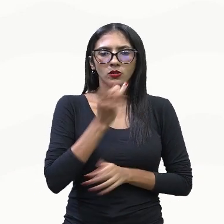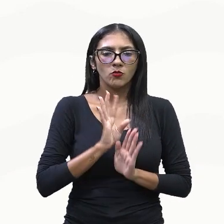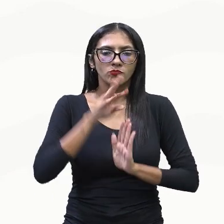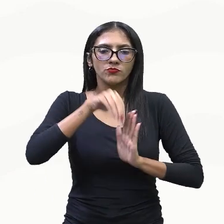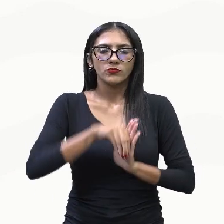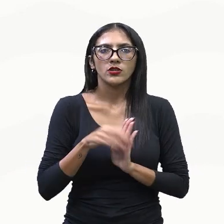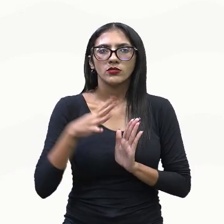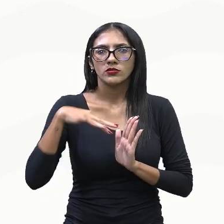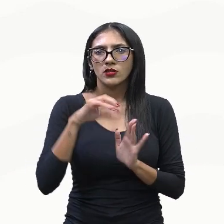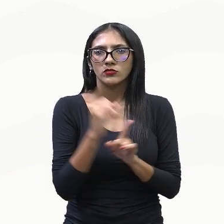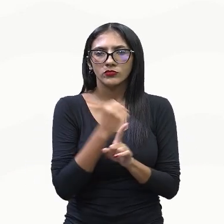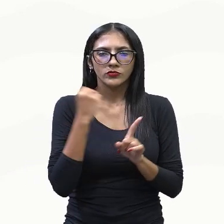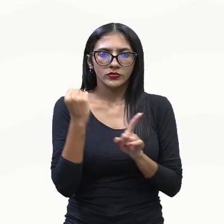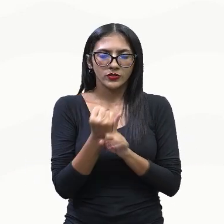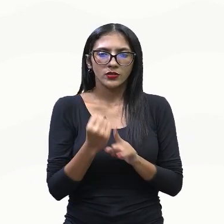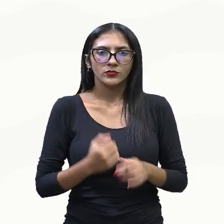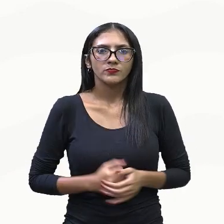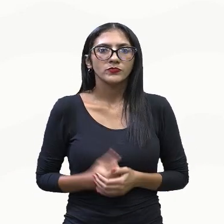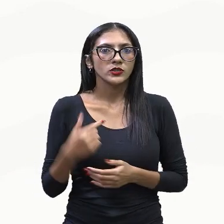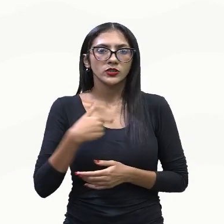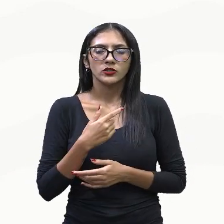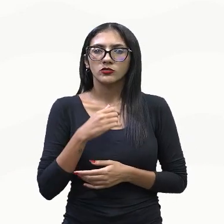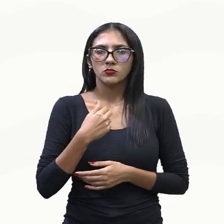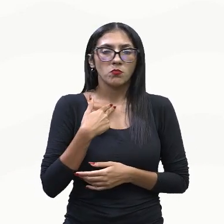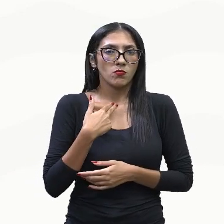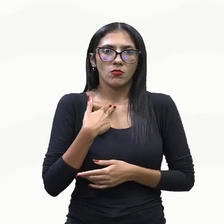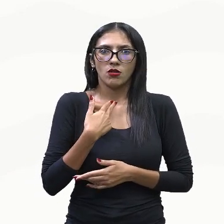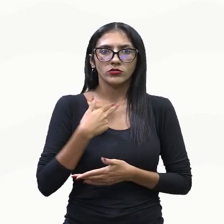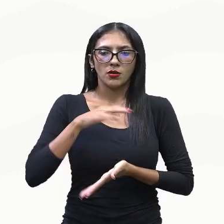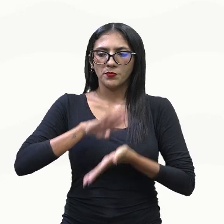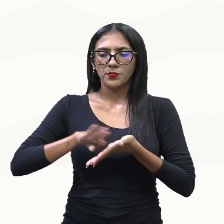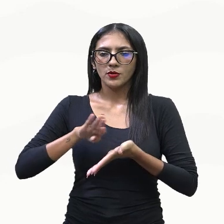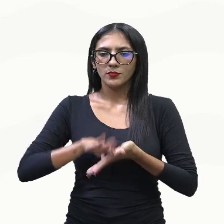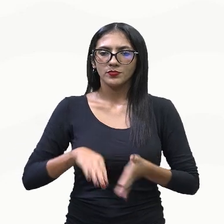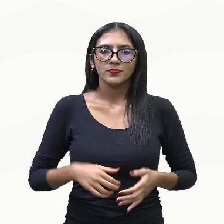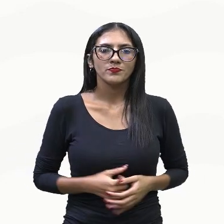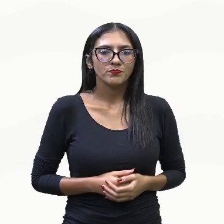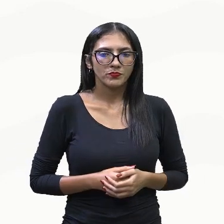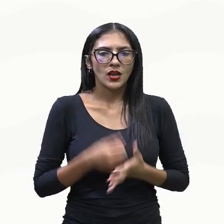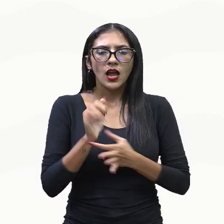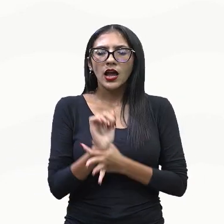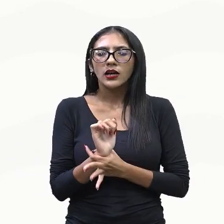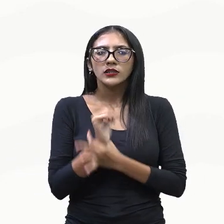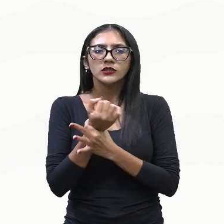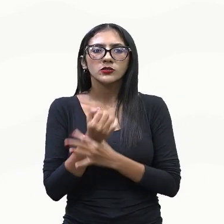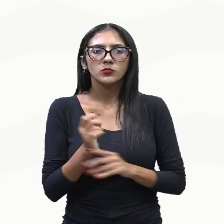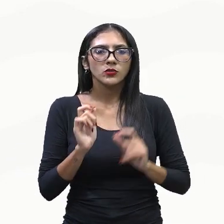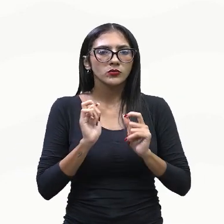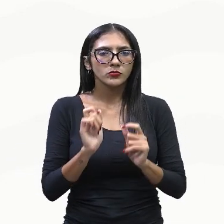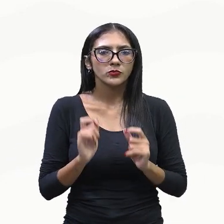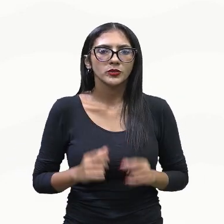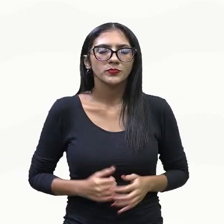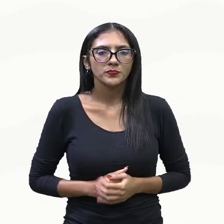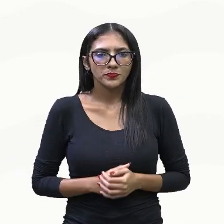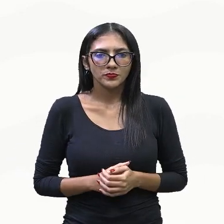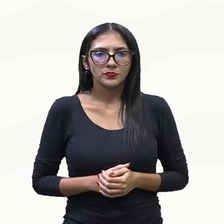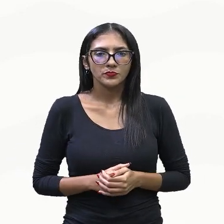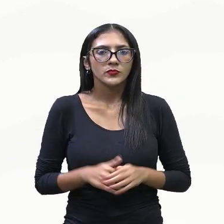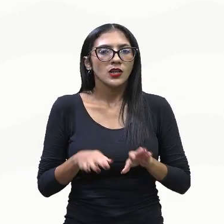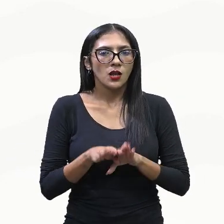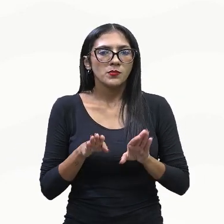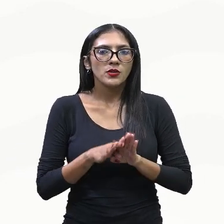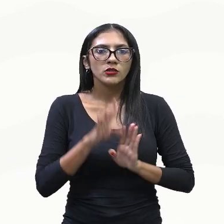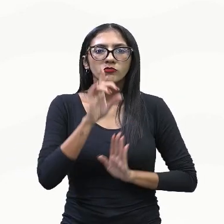minha sociedade. Nós não podemos ser inibidos. Certo? Assegurando o quê? Assegurando, inclusive,